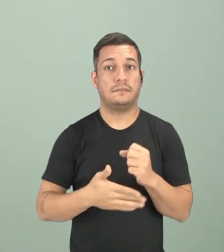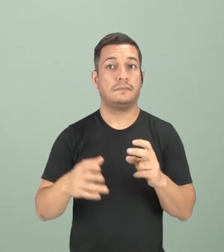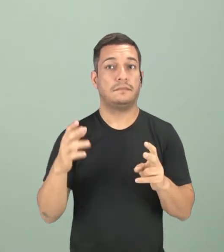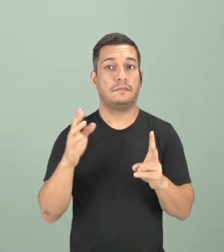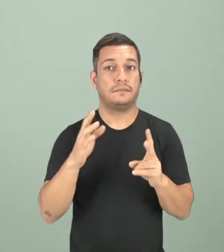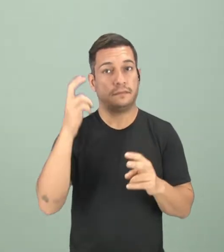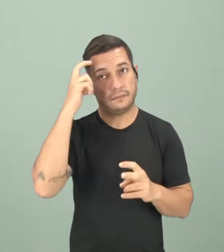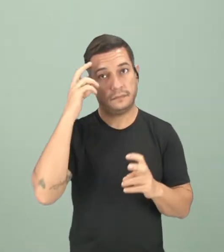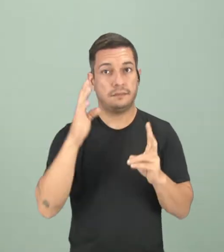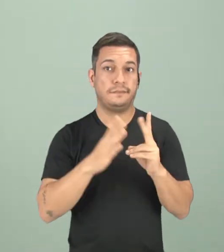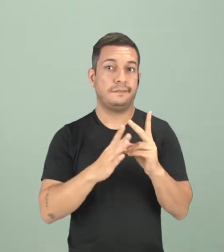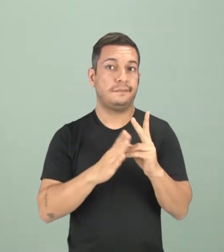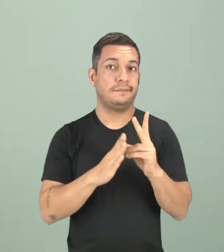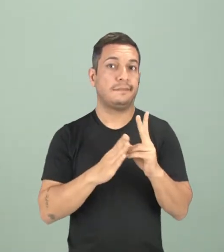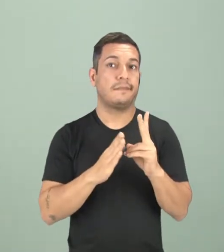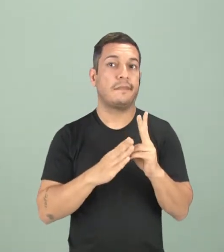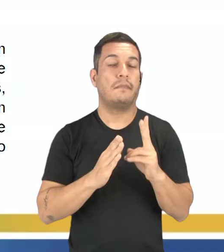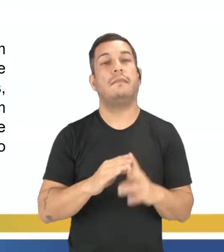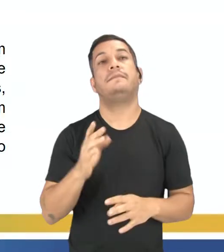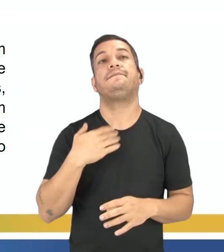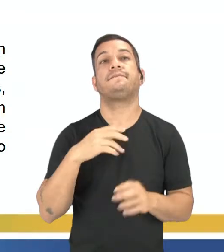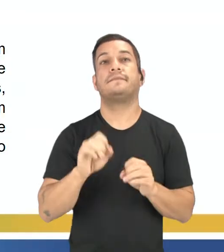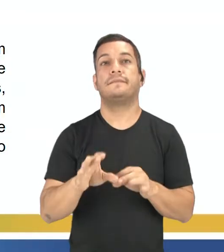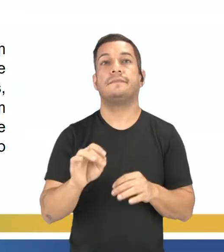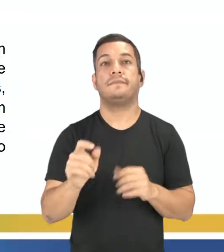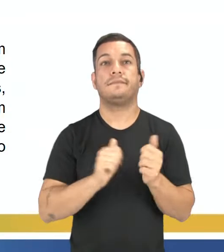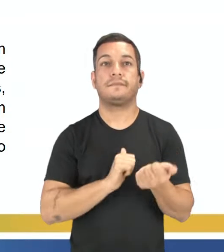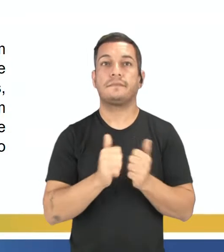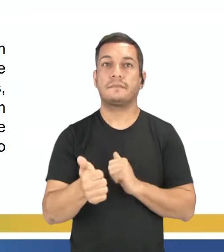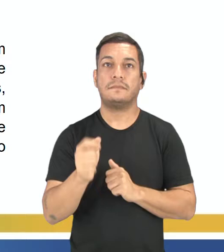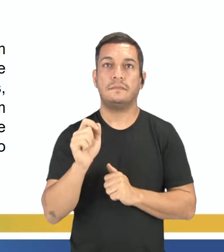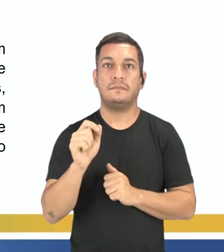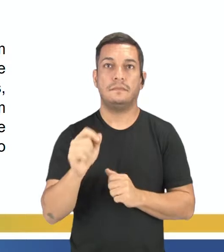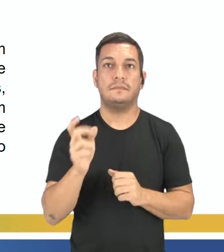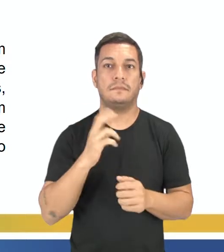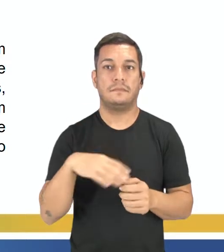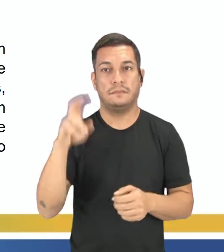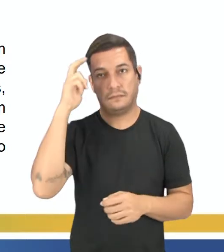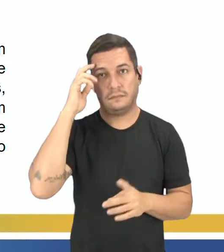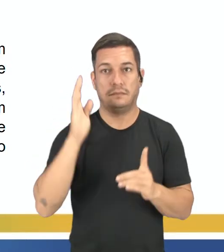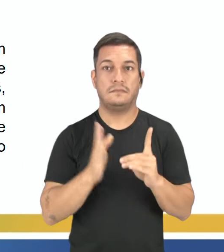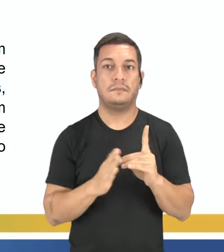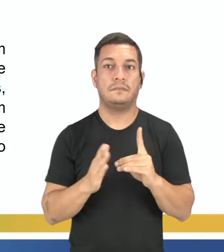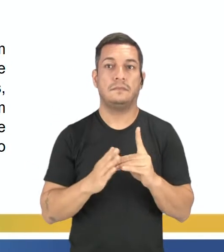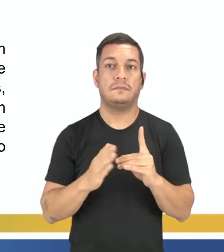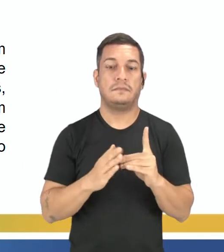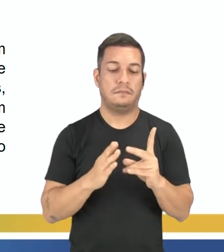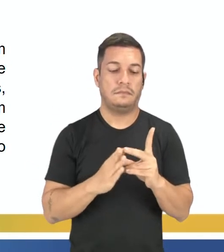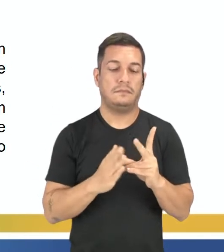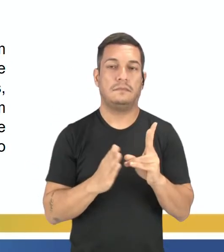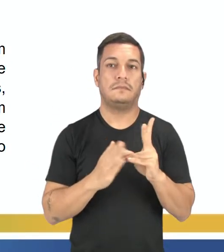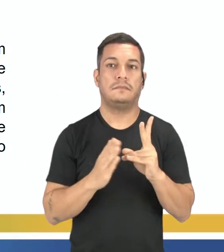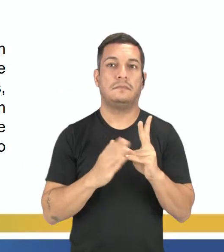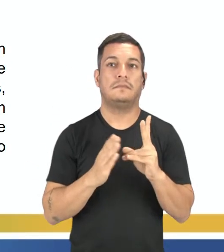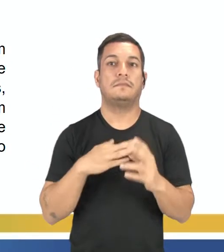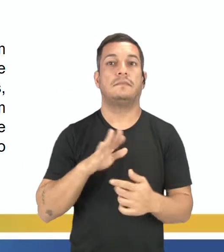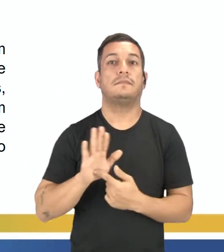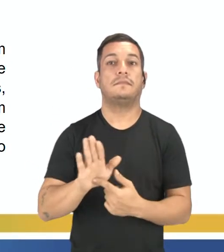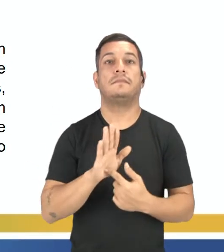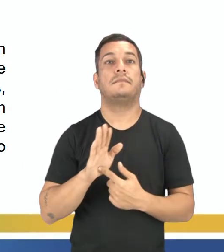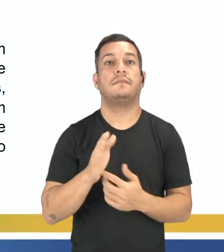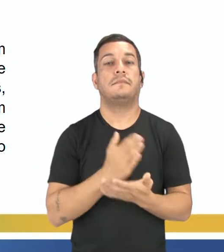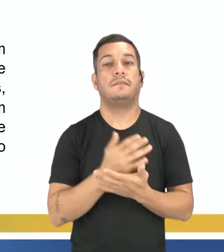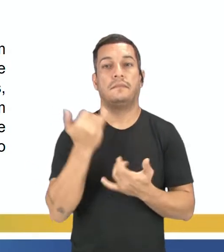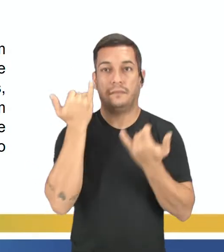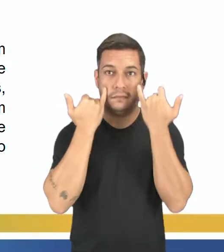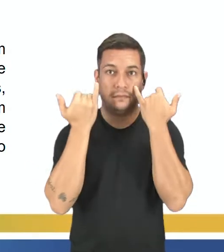cultura indígena. Bom, para que a gente possa trabalhar a questão dos esportes com a cultura indígena, primeiro eu quero trazer alguns dados para